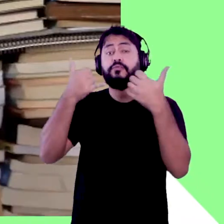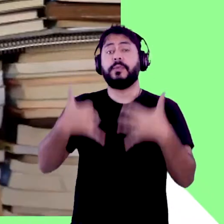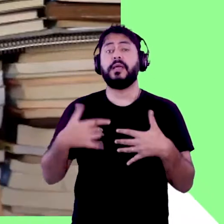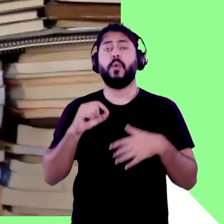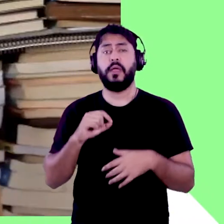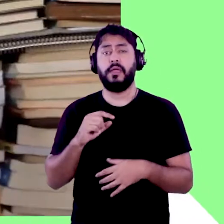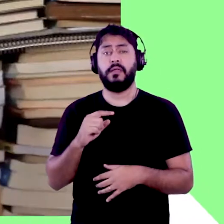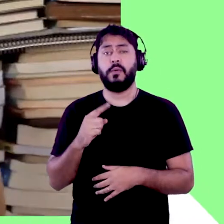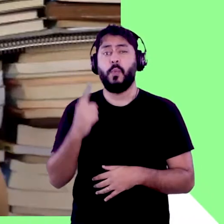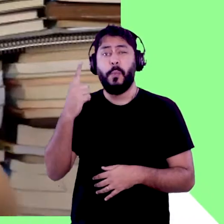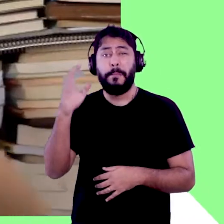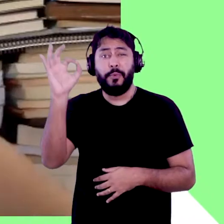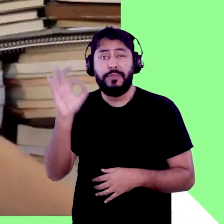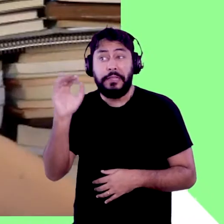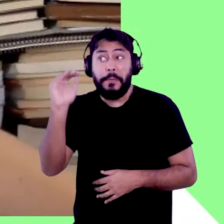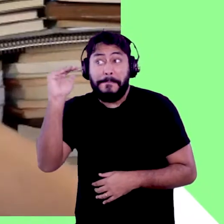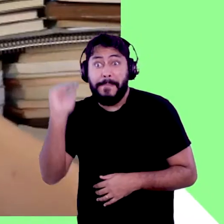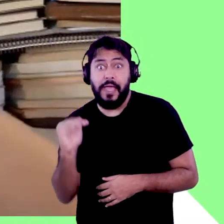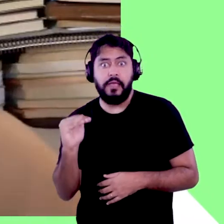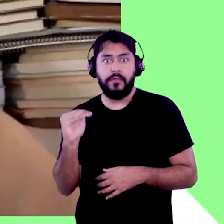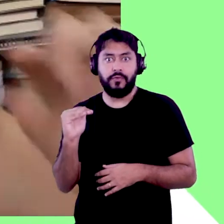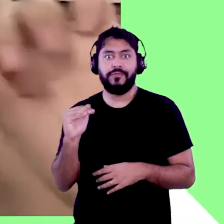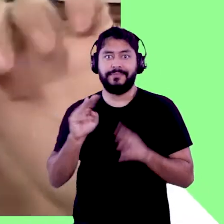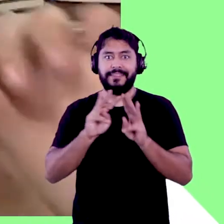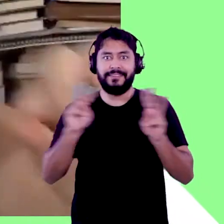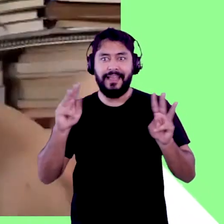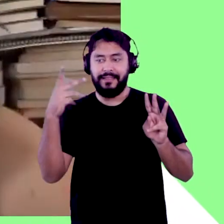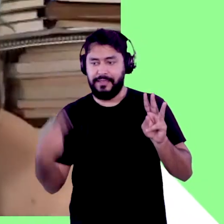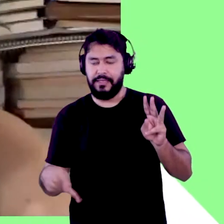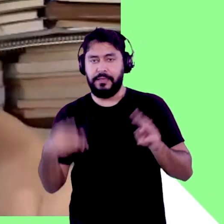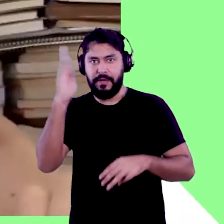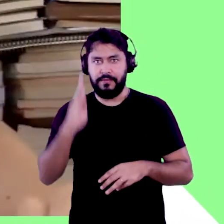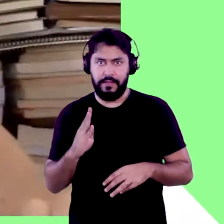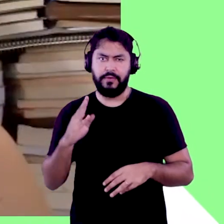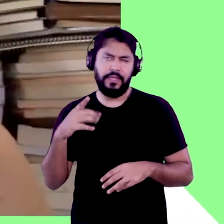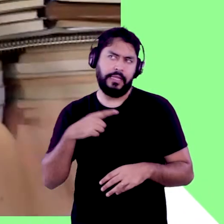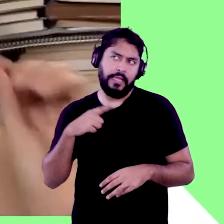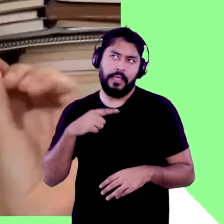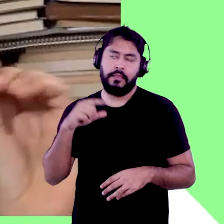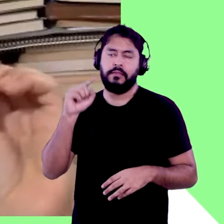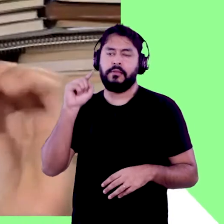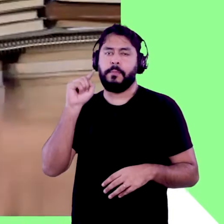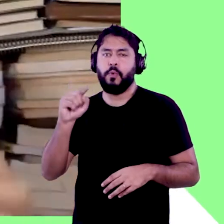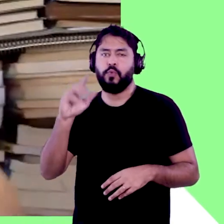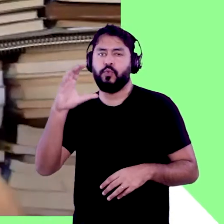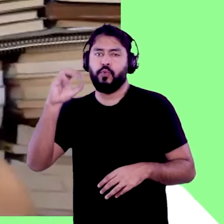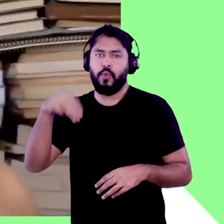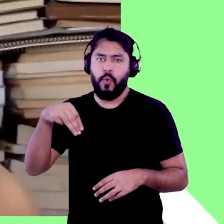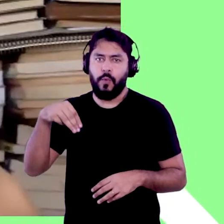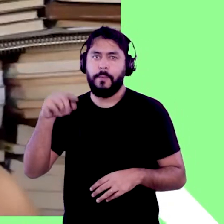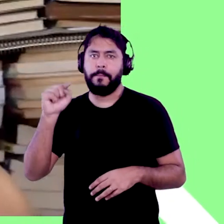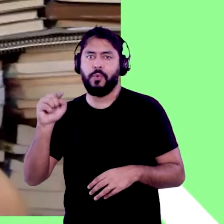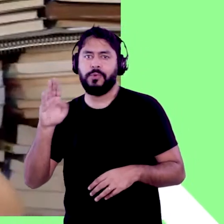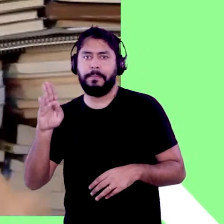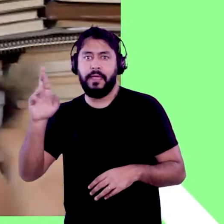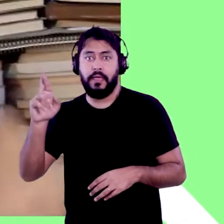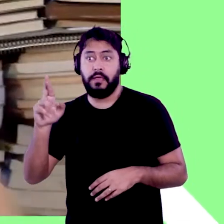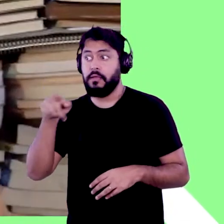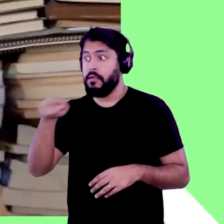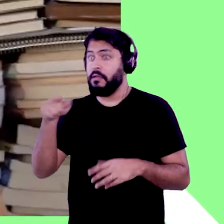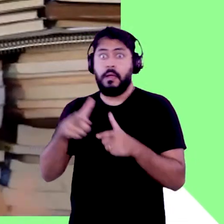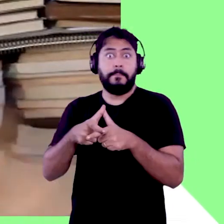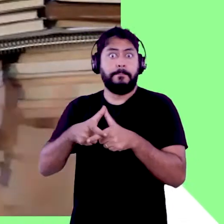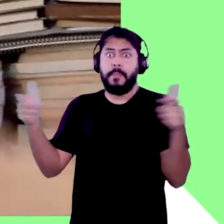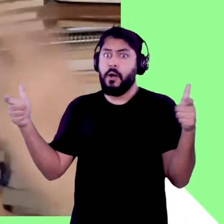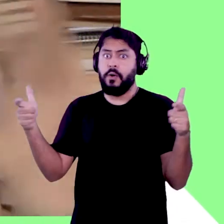Então, estou falando aqui do território brasileiro, que tem o .com.br, eles têm barreiras de acessibilidade.